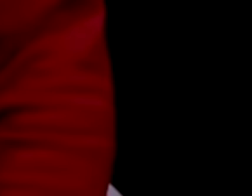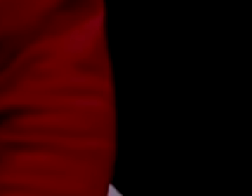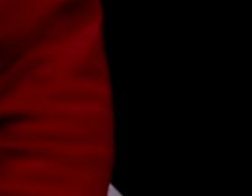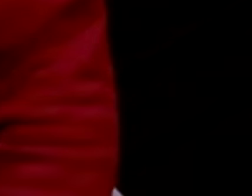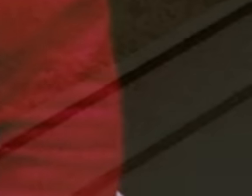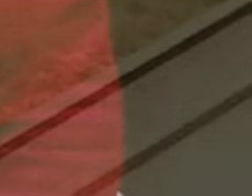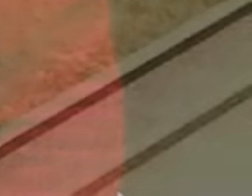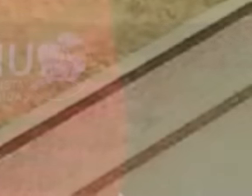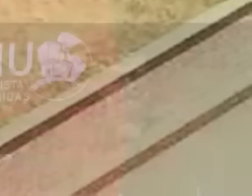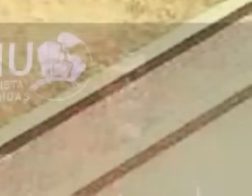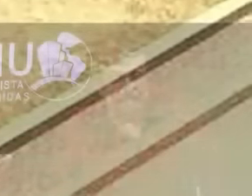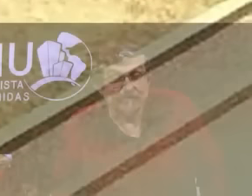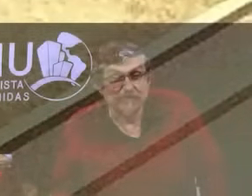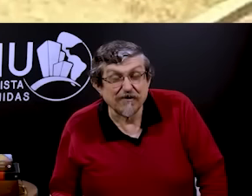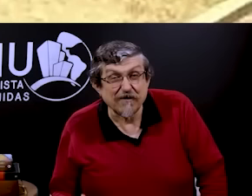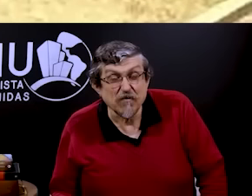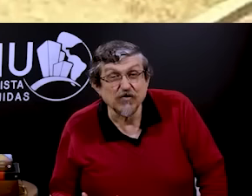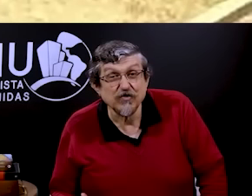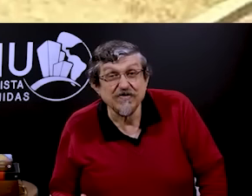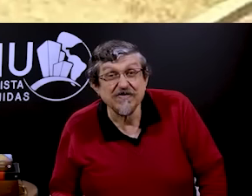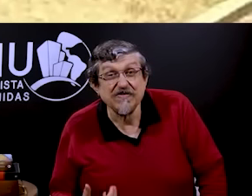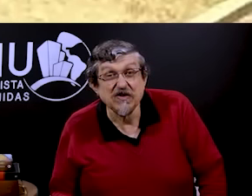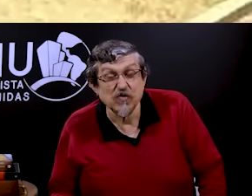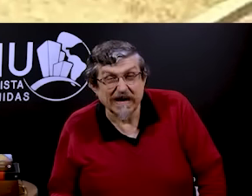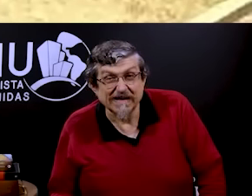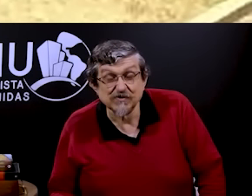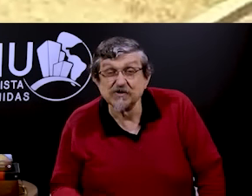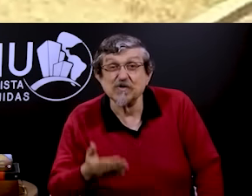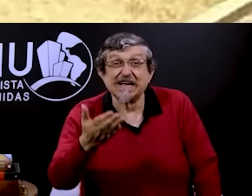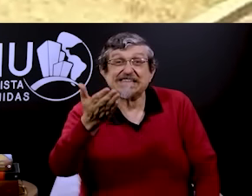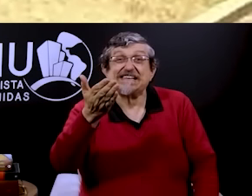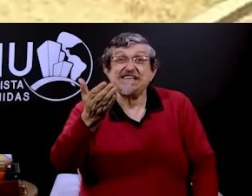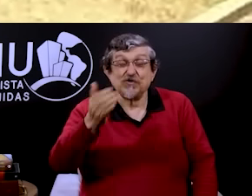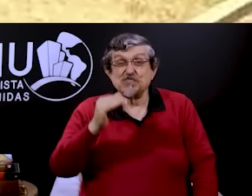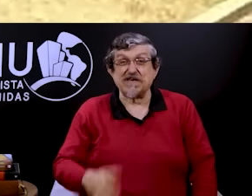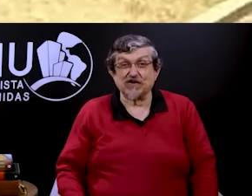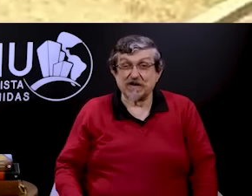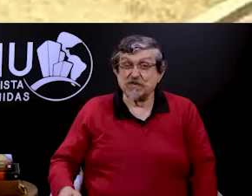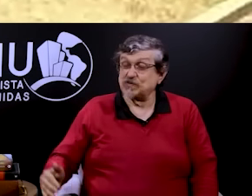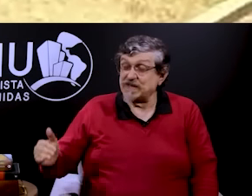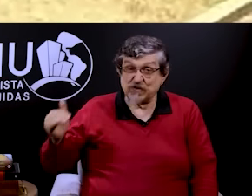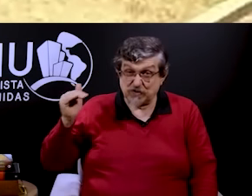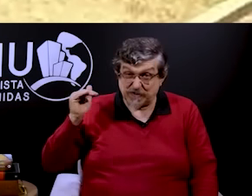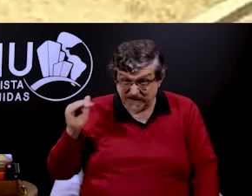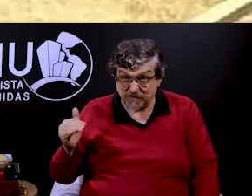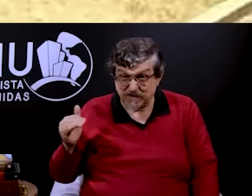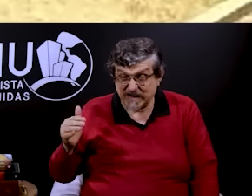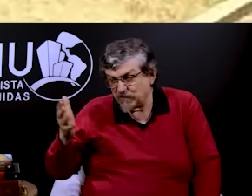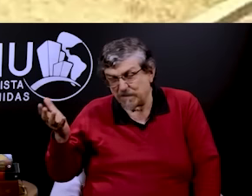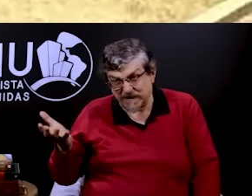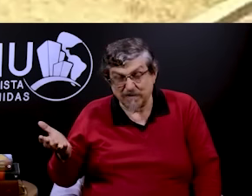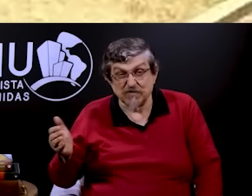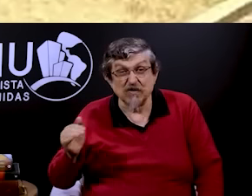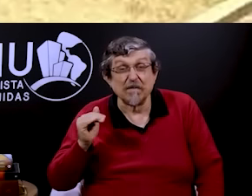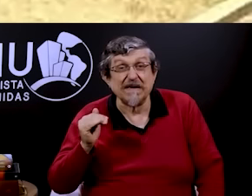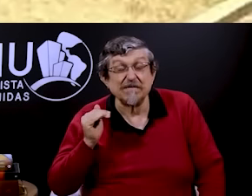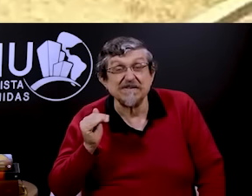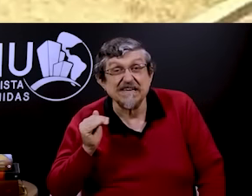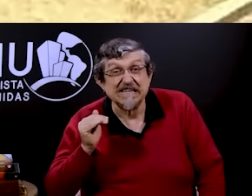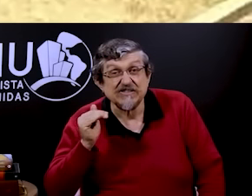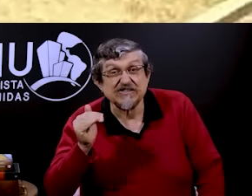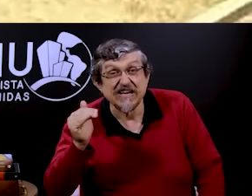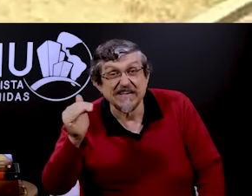inclusive encontraram o famoso zigurate. O zigurate era isso mesmo, era uma espécie de pirâmide. Era uma pirâmide, mas